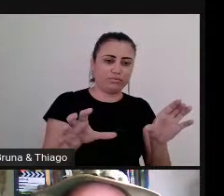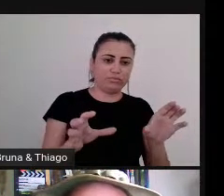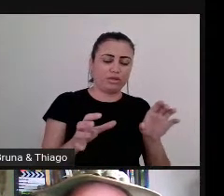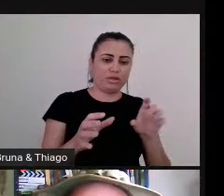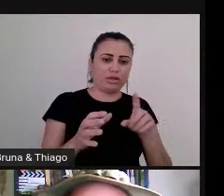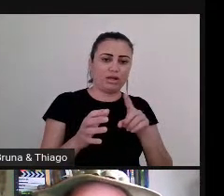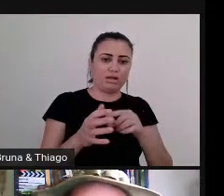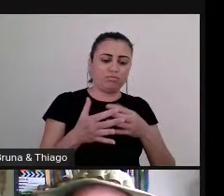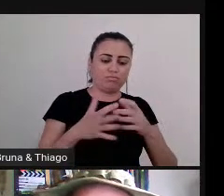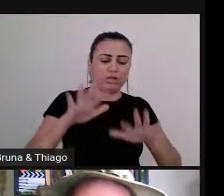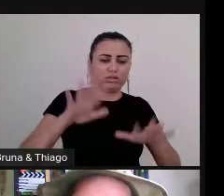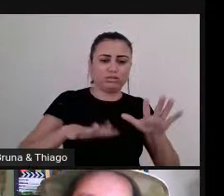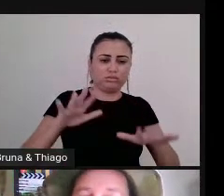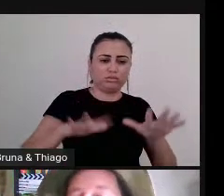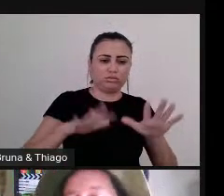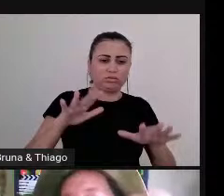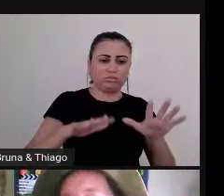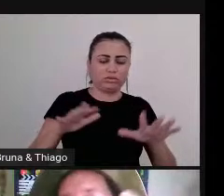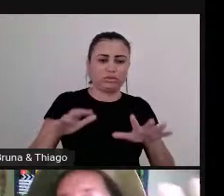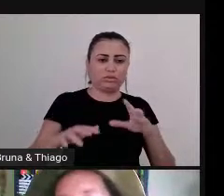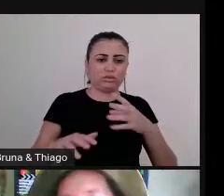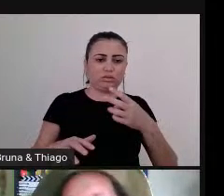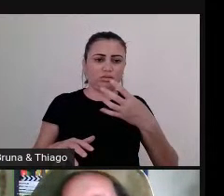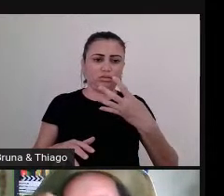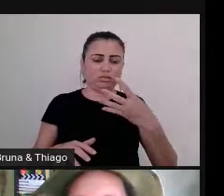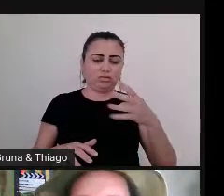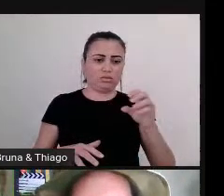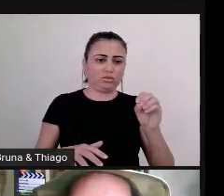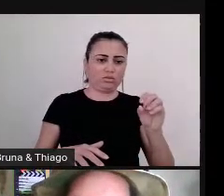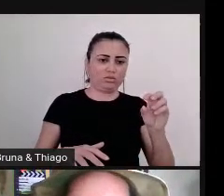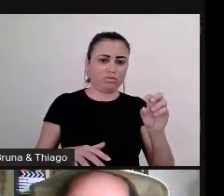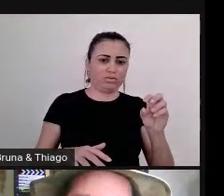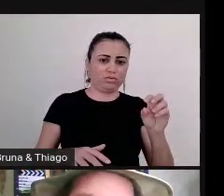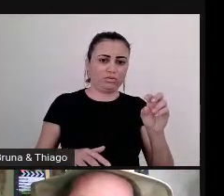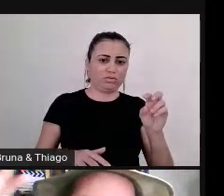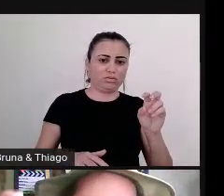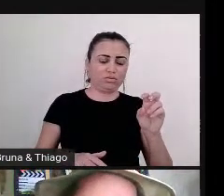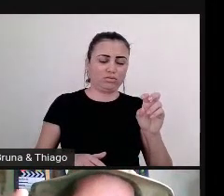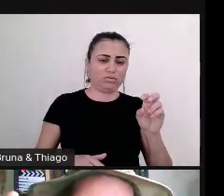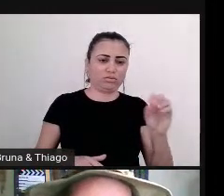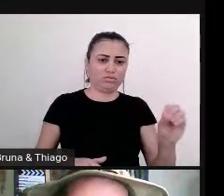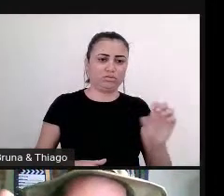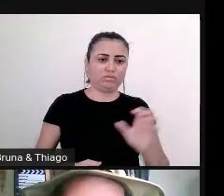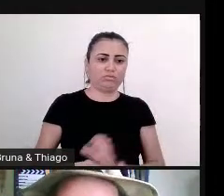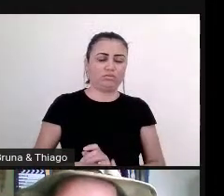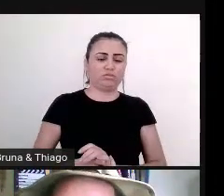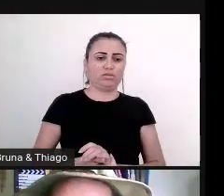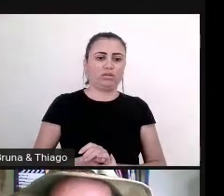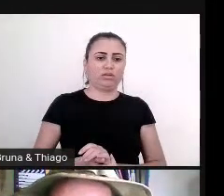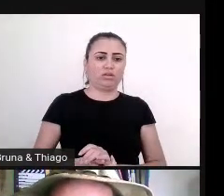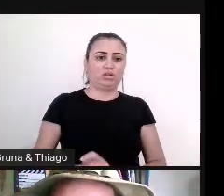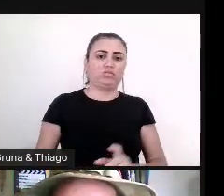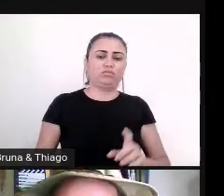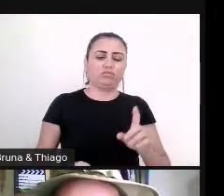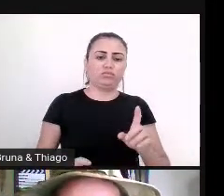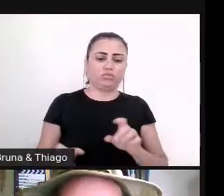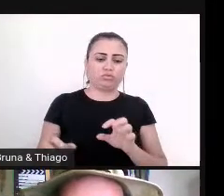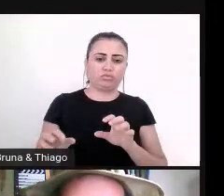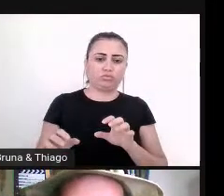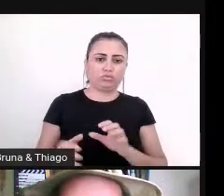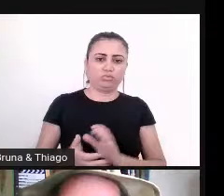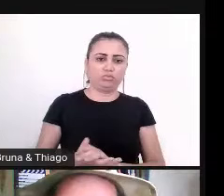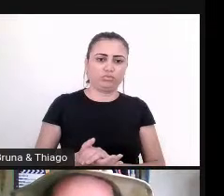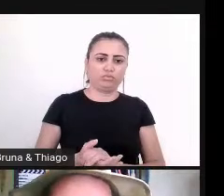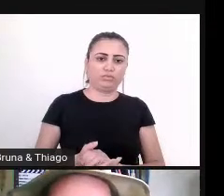400. A gente contou uma por uma? Não, a gente tinha uma outra ooteca que contamos lá, né, nessa outra ooteca que foi encontrada. Alguém levou para a coleção. Né? Só